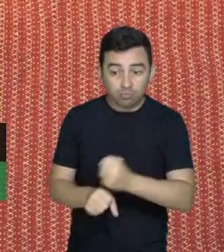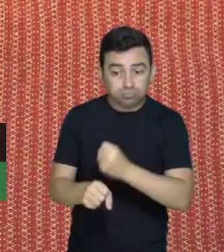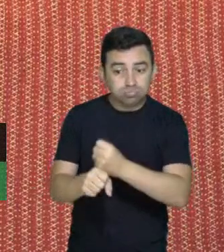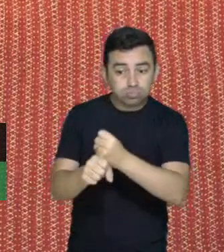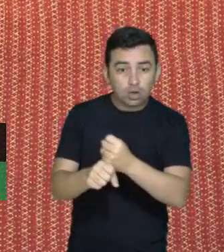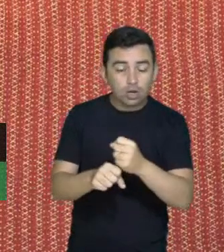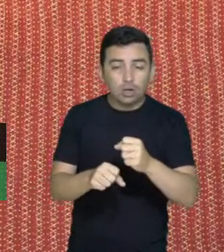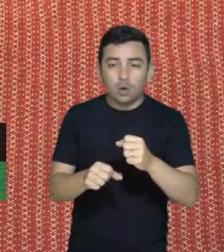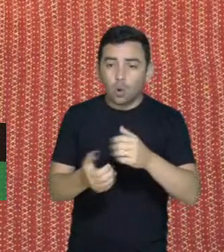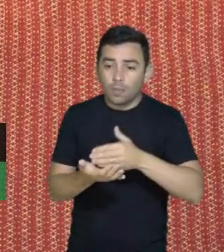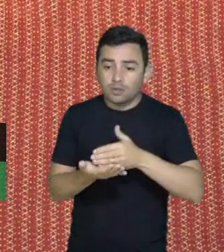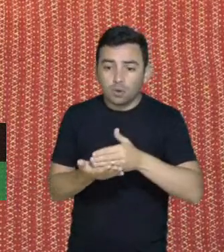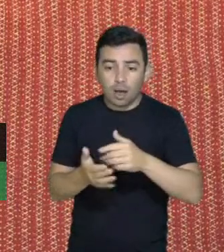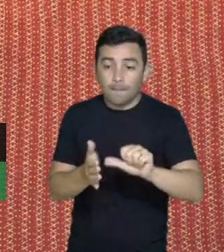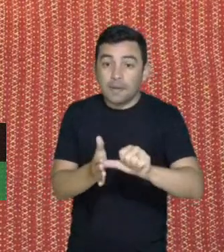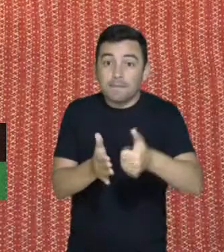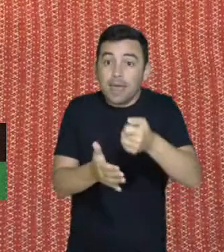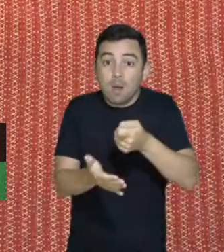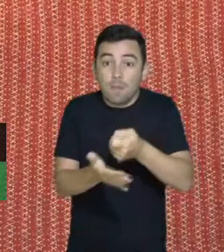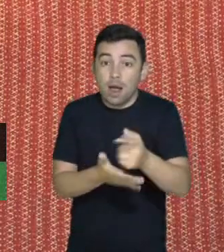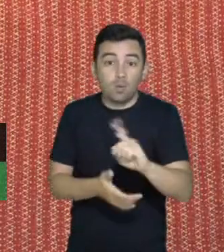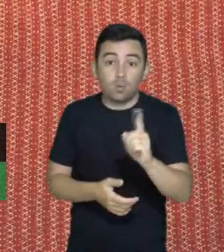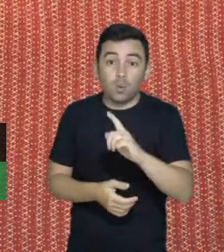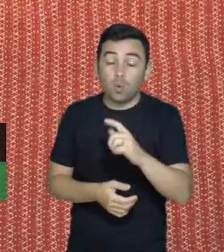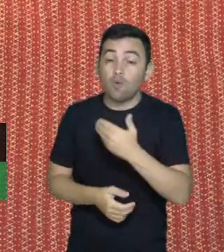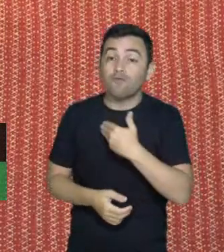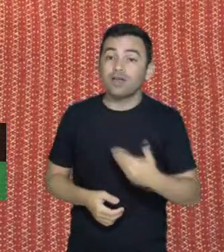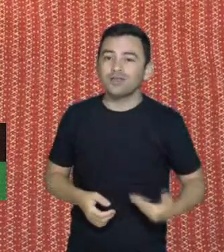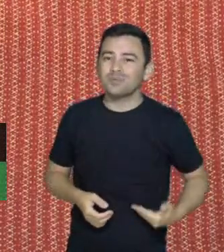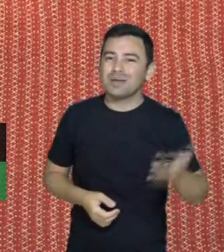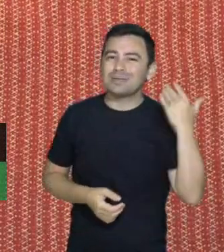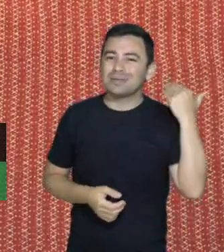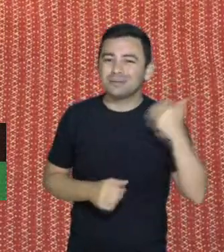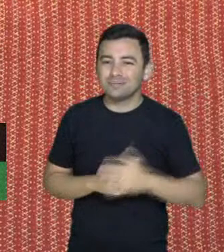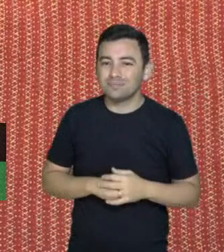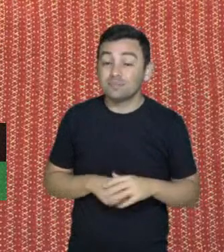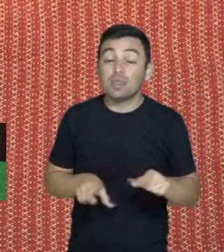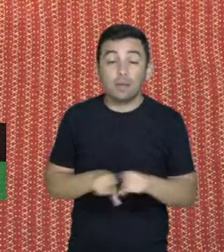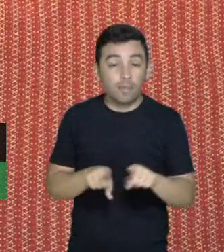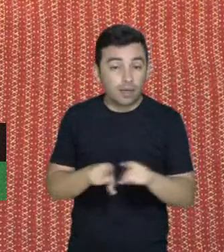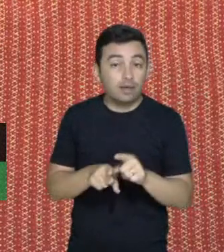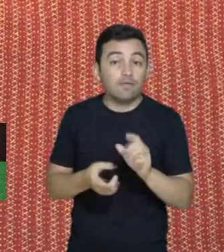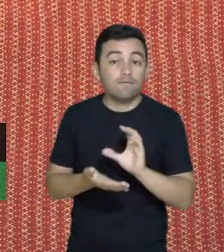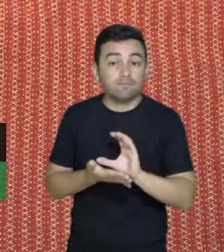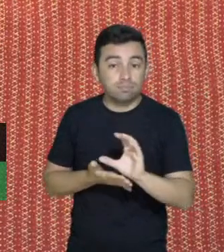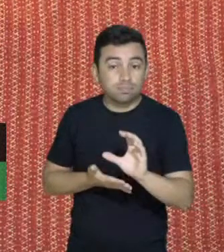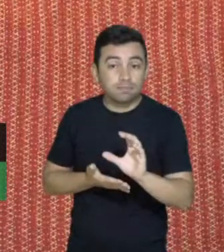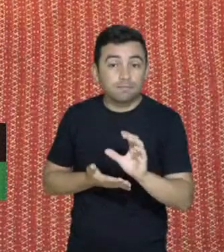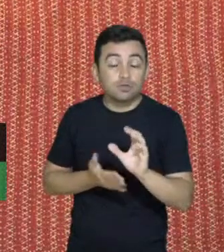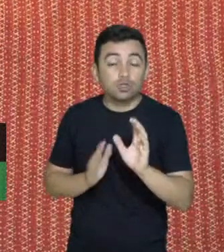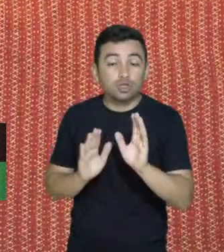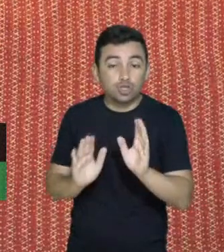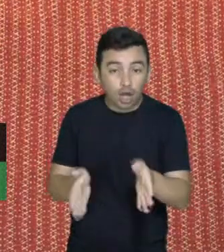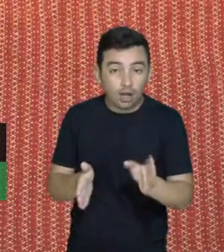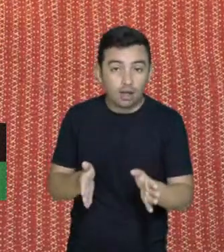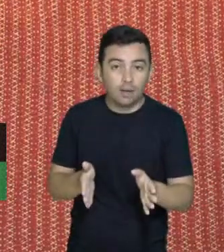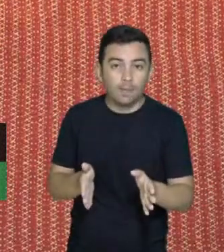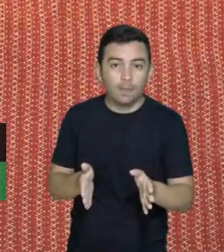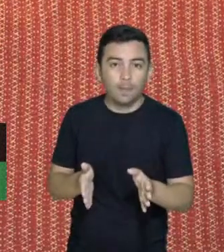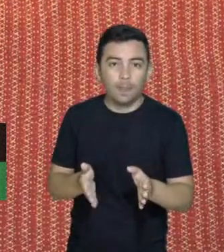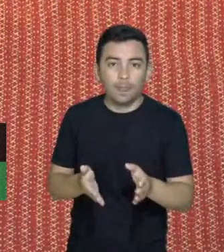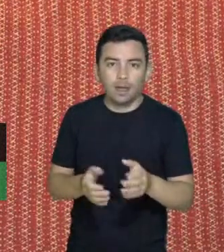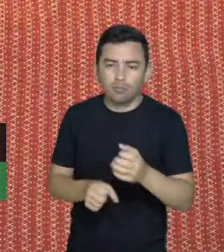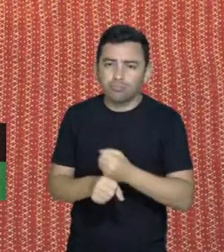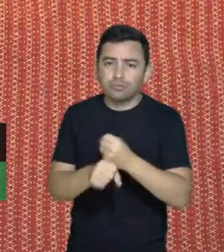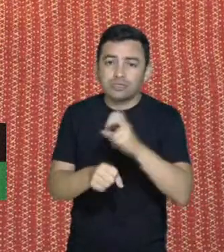e nem a primeira parcela foi paga pelo governo anterior. E tem também recursos já destinados que são obras de